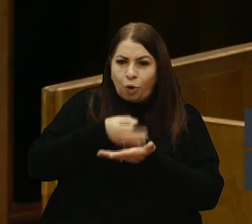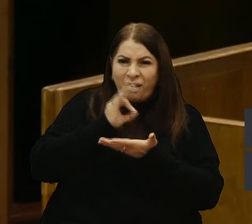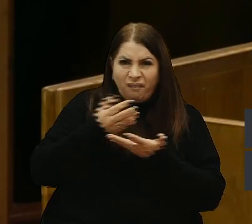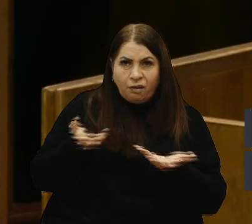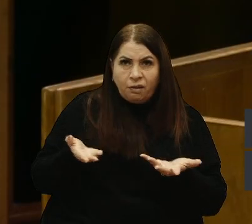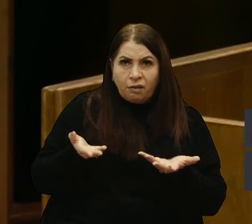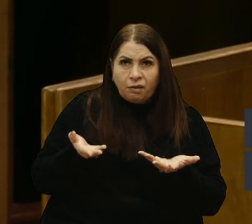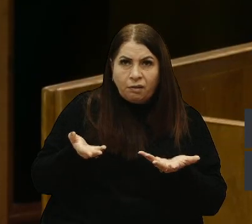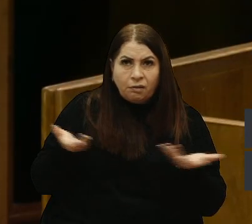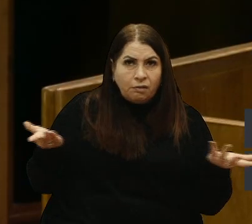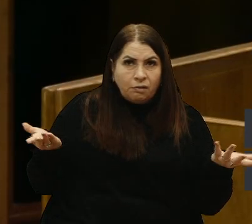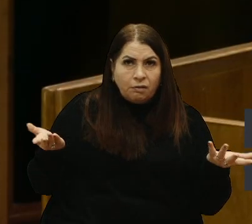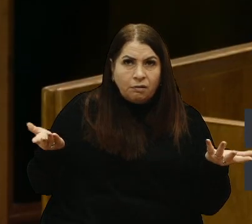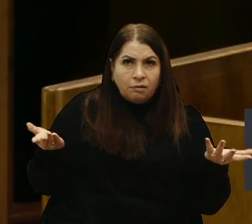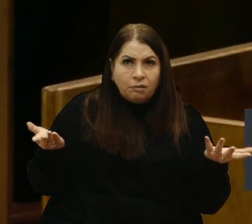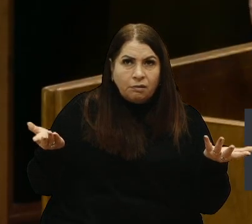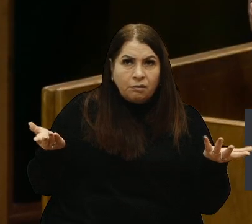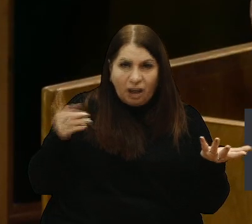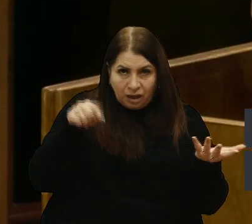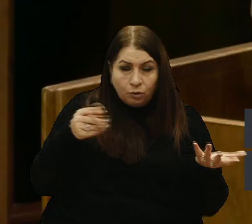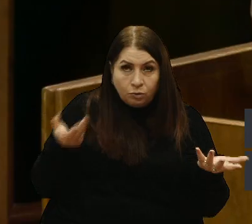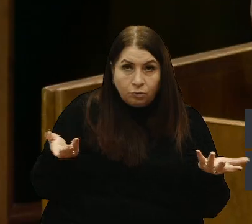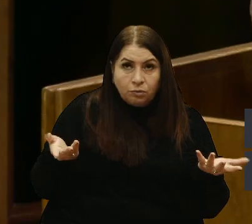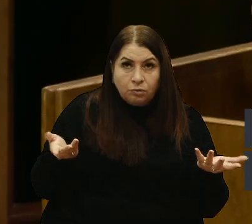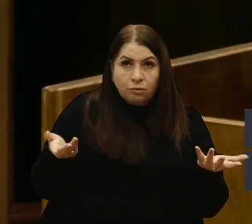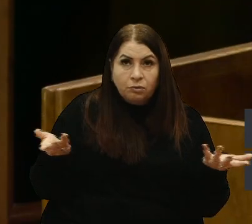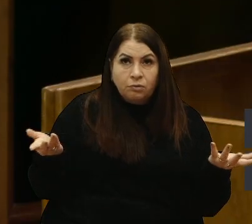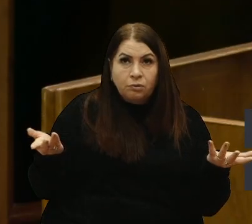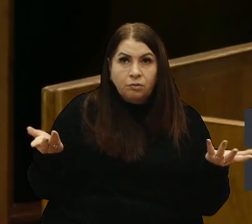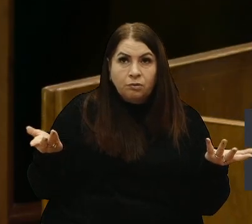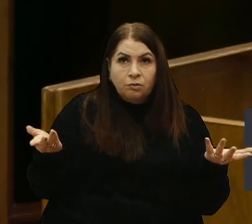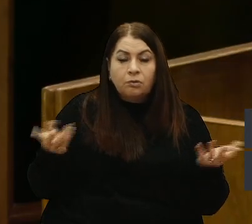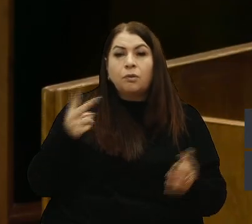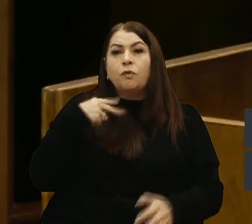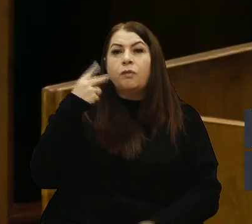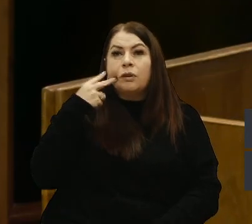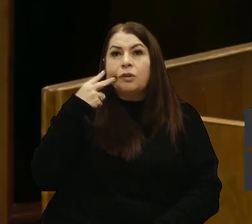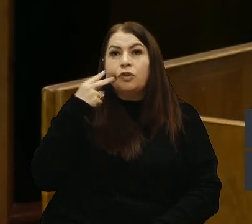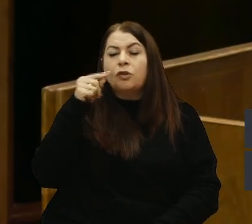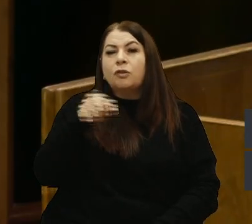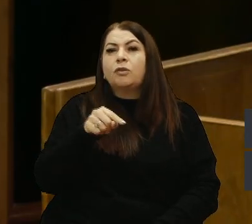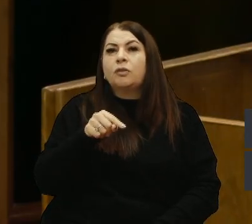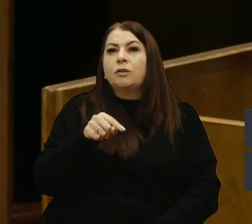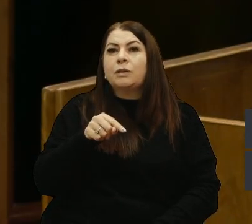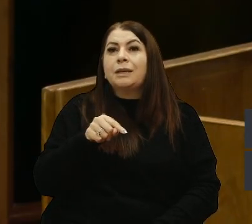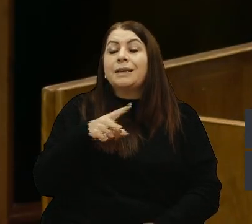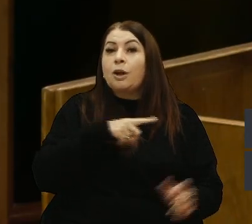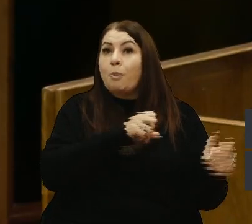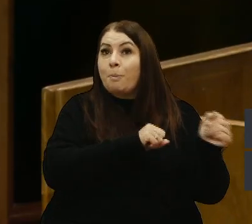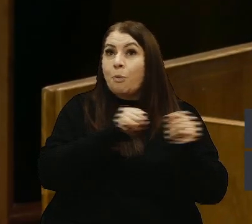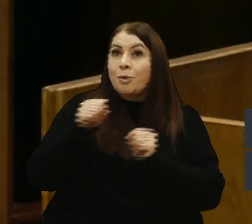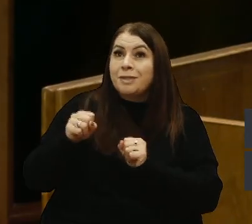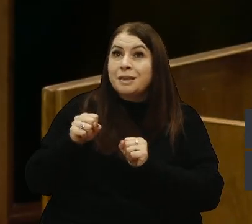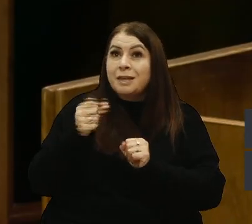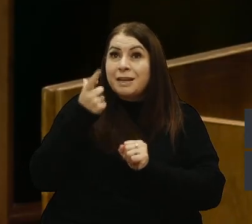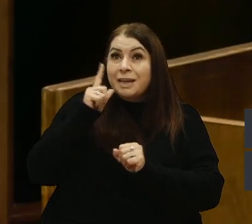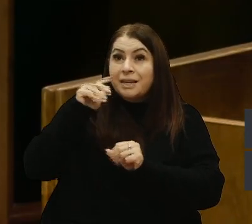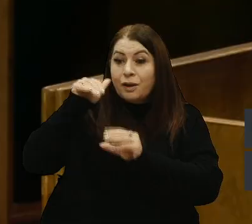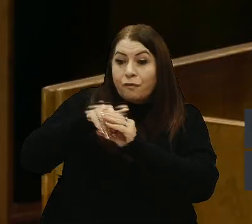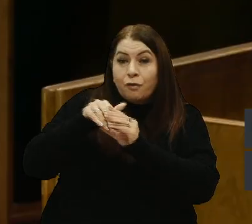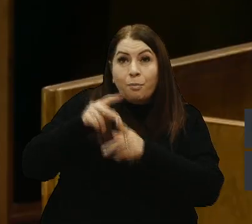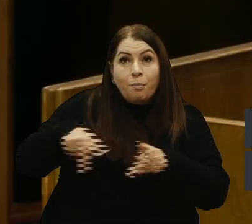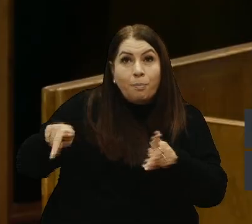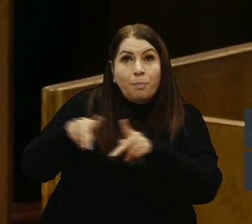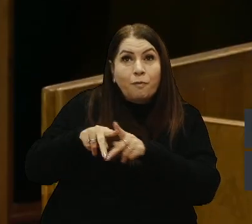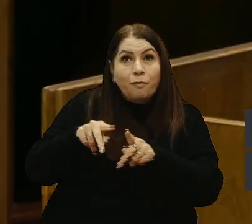cafezinho? É isso. O vereador, ele tem o poder e foi eleito pelo povo e